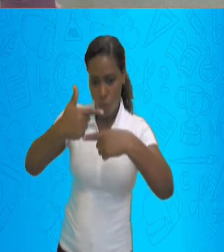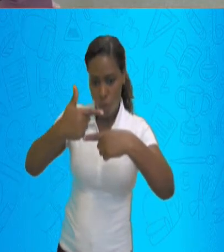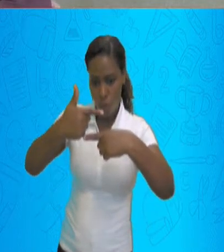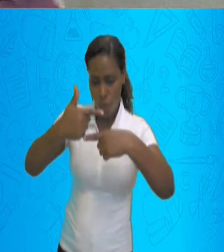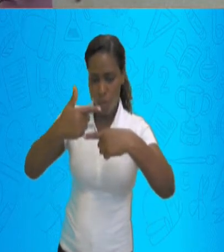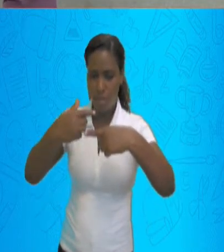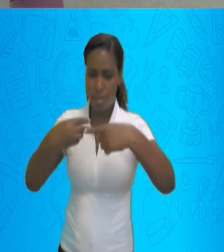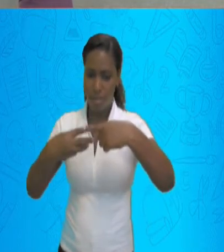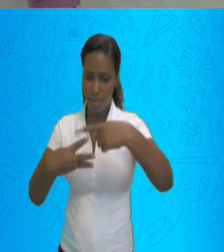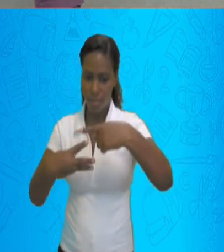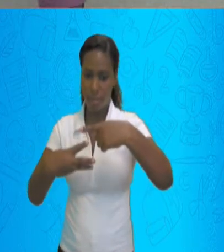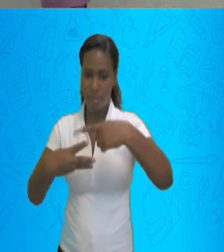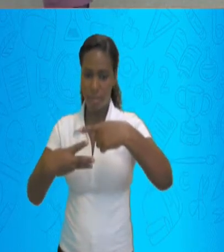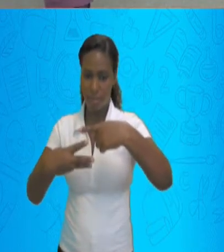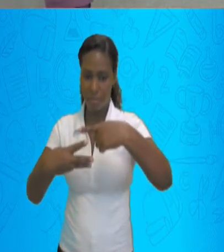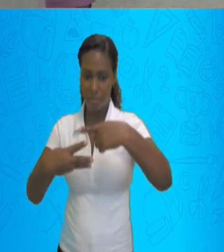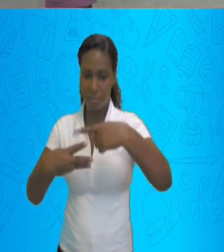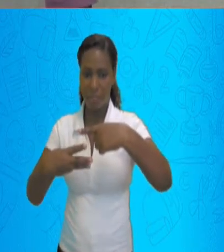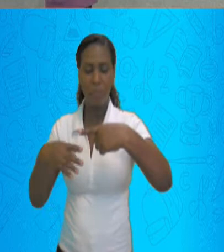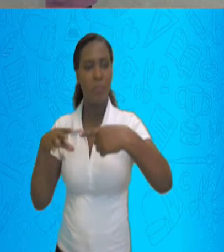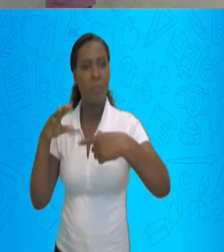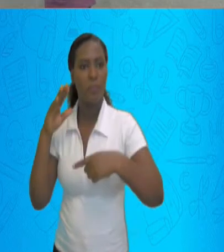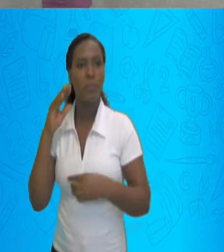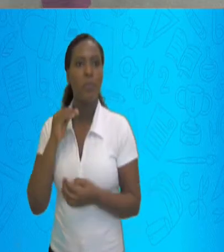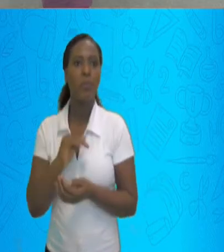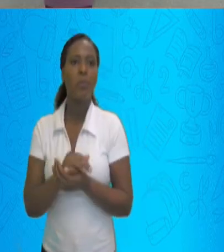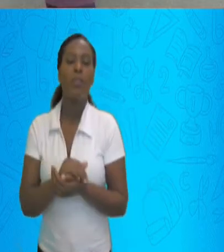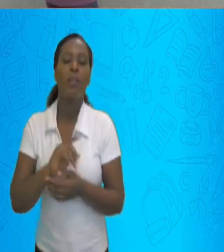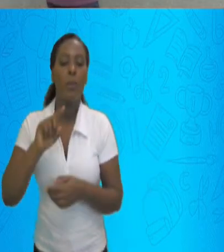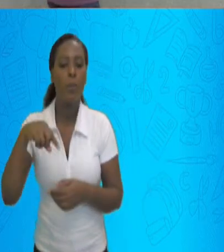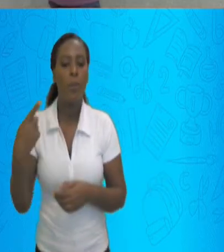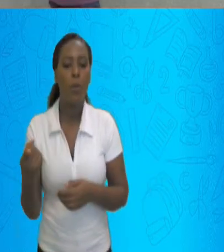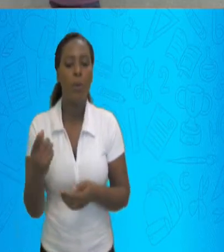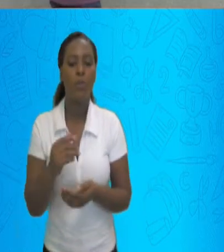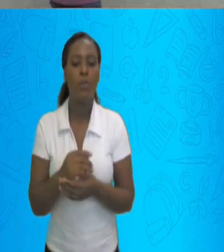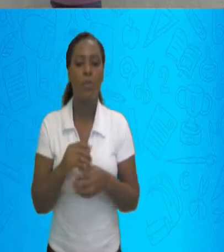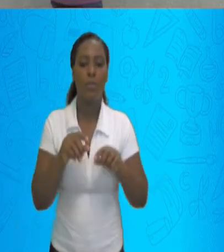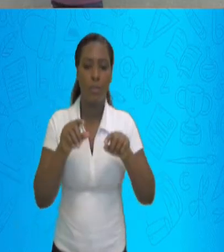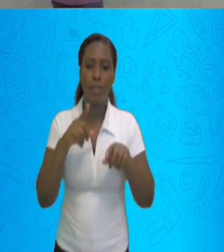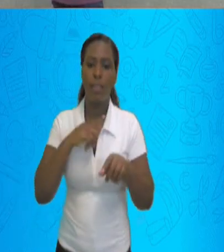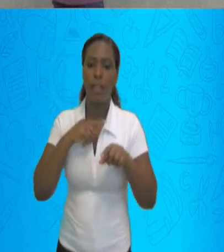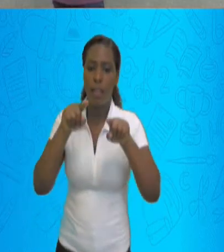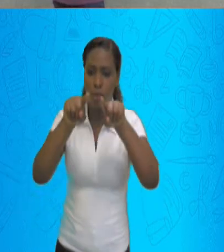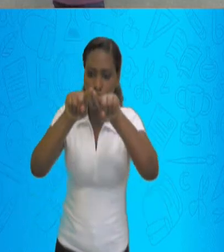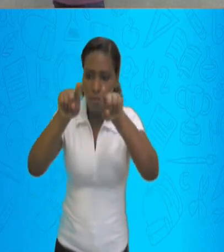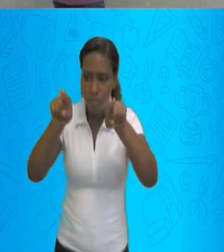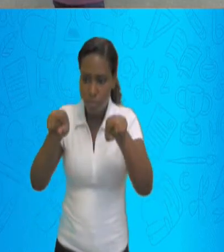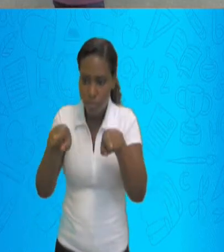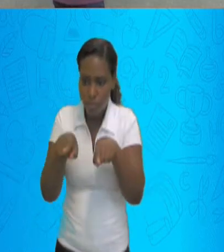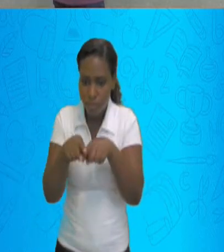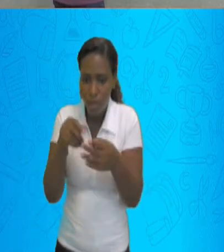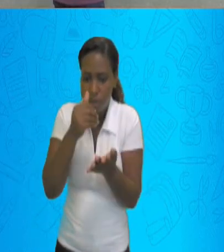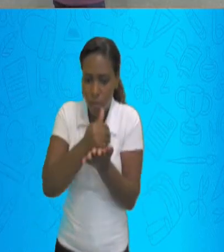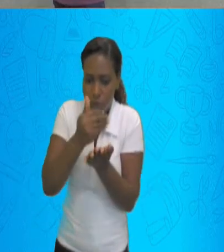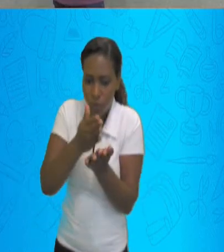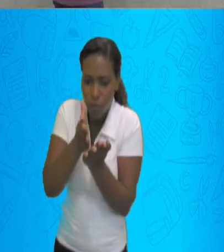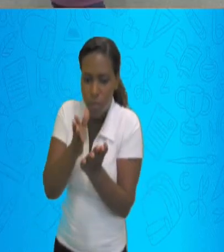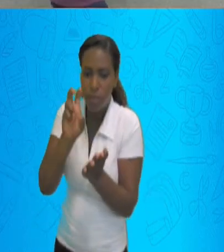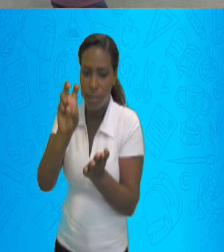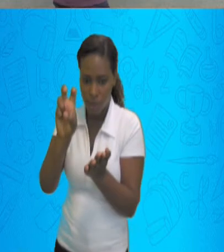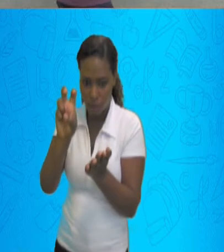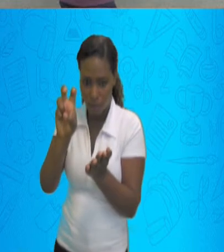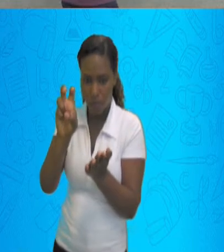O próximo, temos aqui uma figura fracionada em 5 partes. 1, 2, 3, 4,